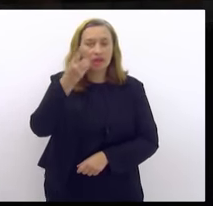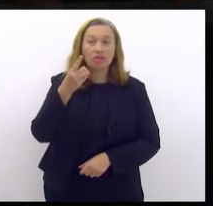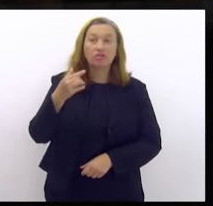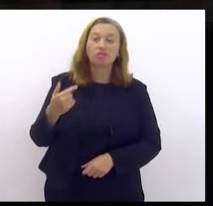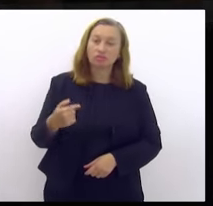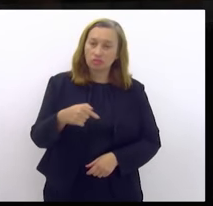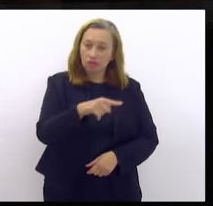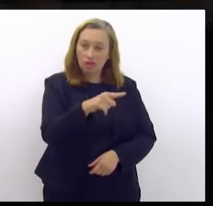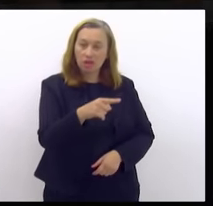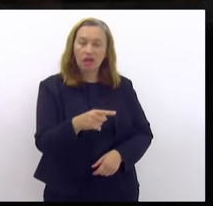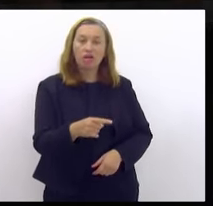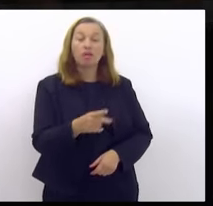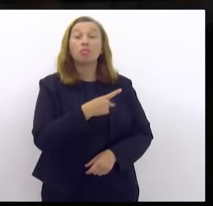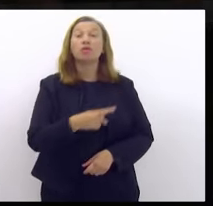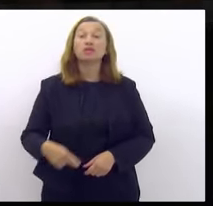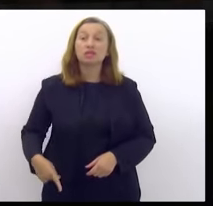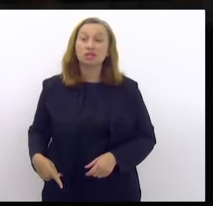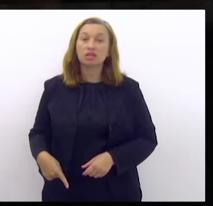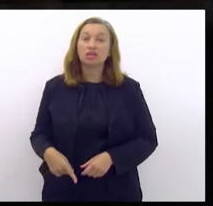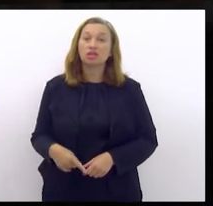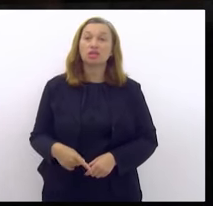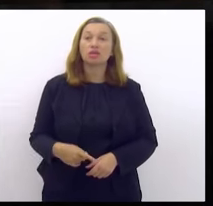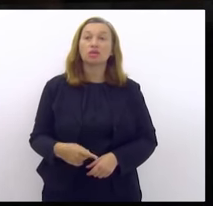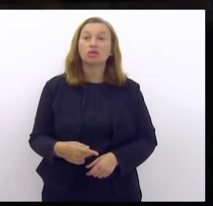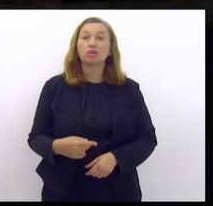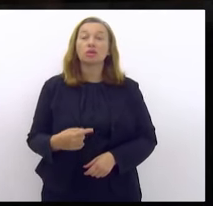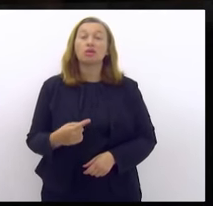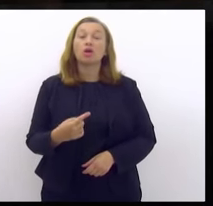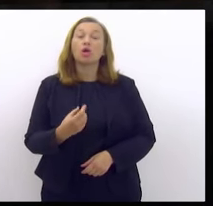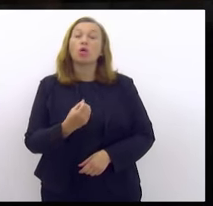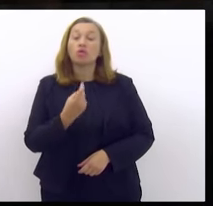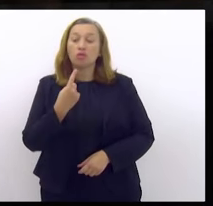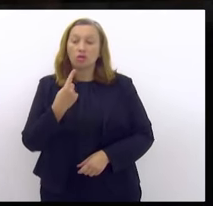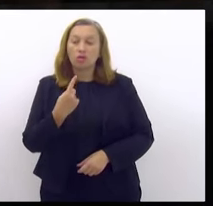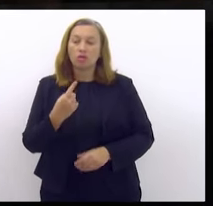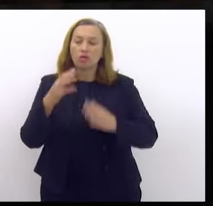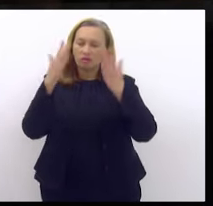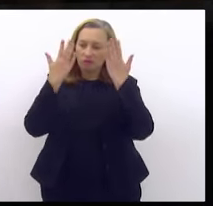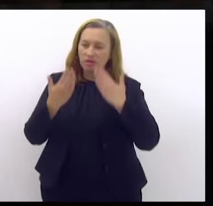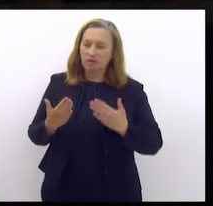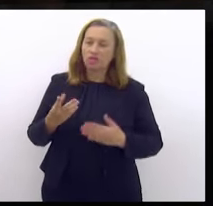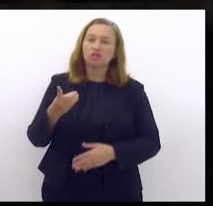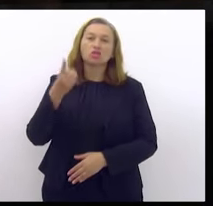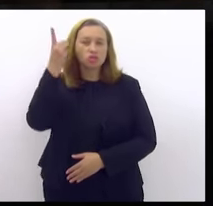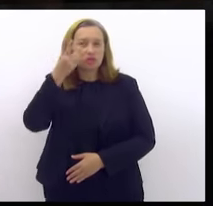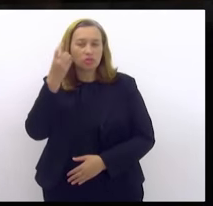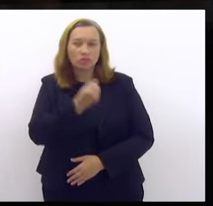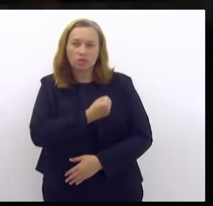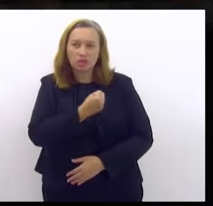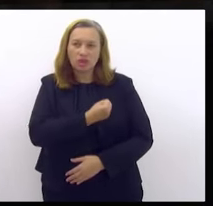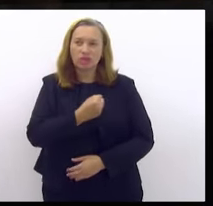lá, presidente, verificação de quórum. E com aquela